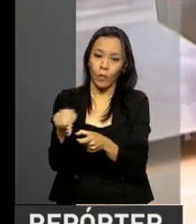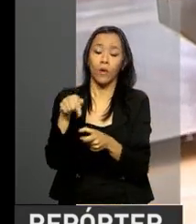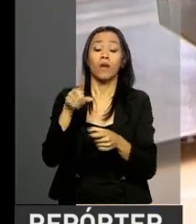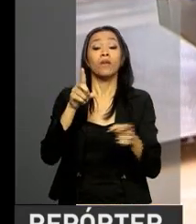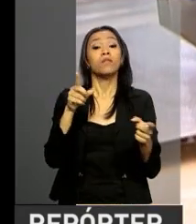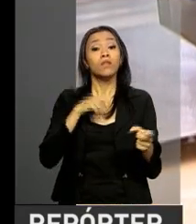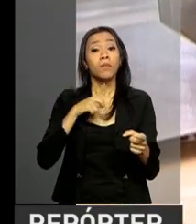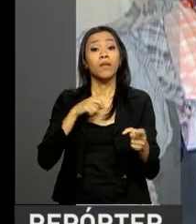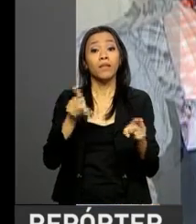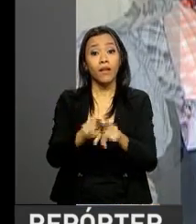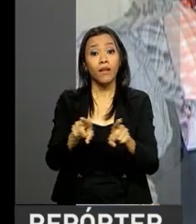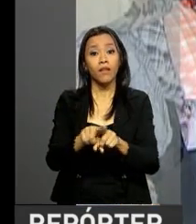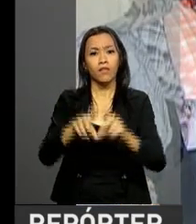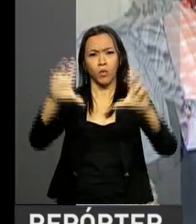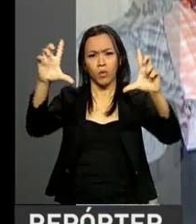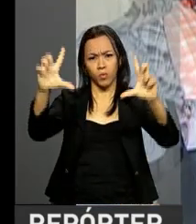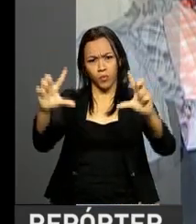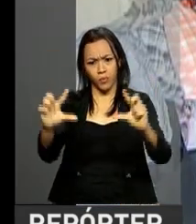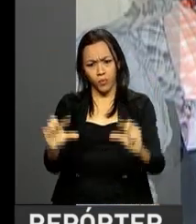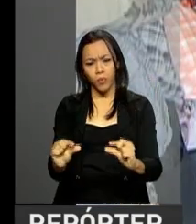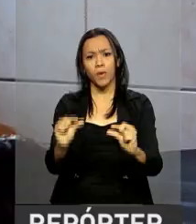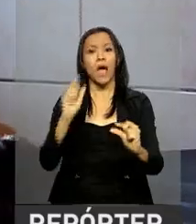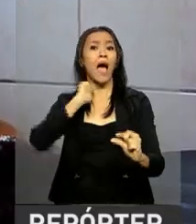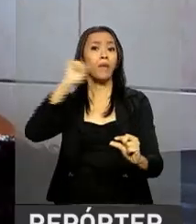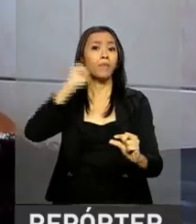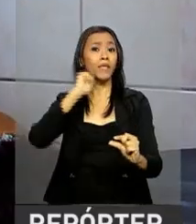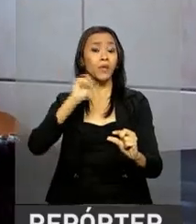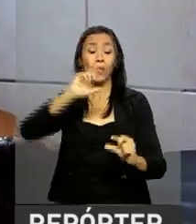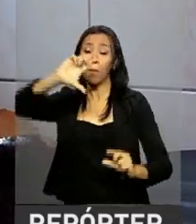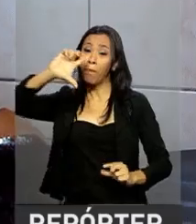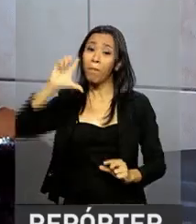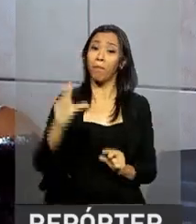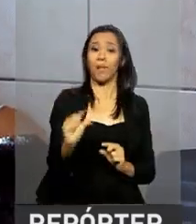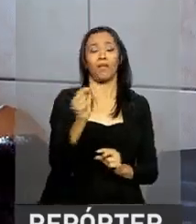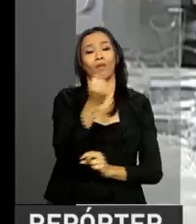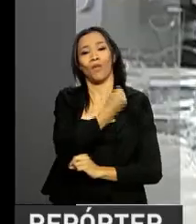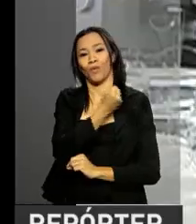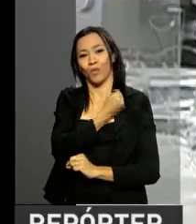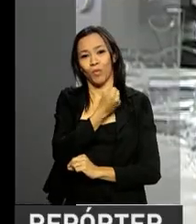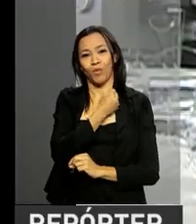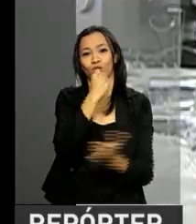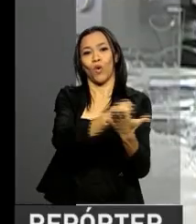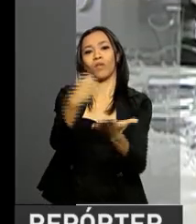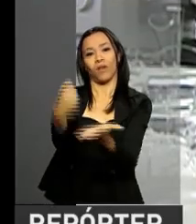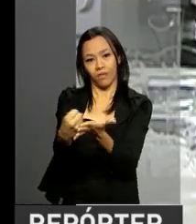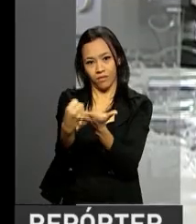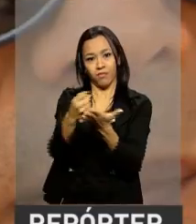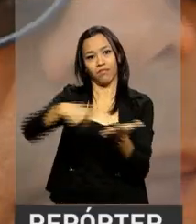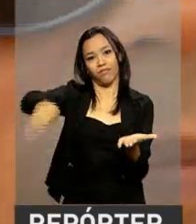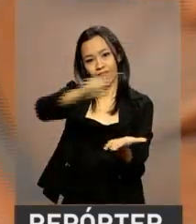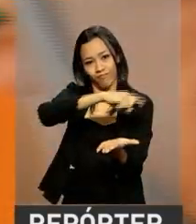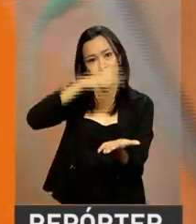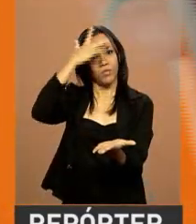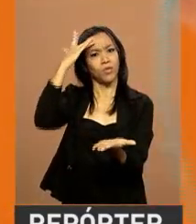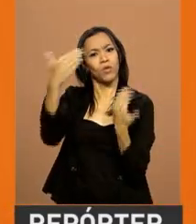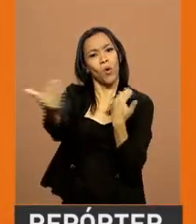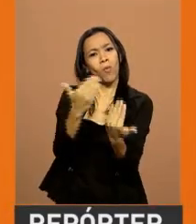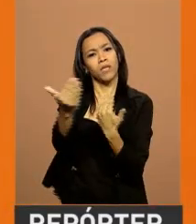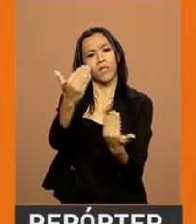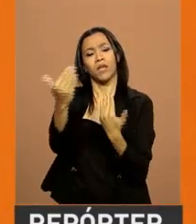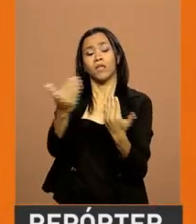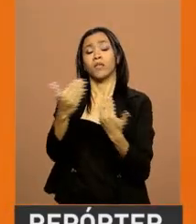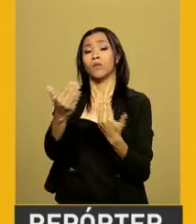desaceleração no nível de queda e Abril registrou o menor número de postos de trabalho fechados desde Abril do ano